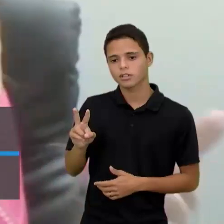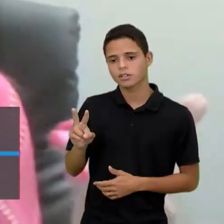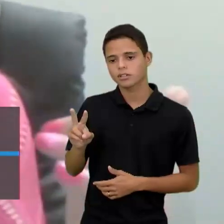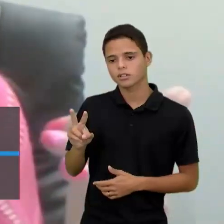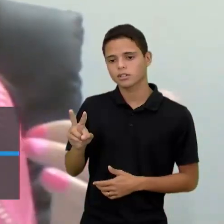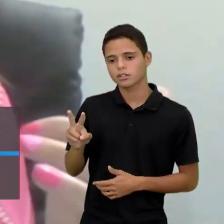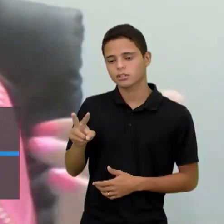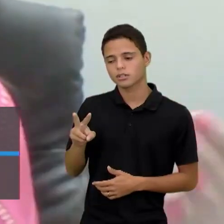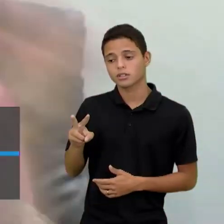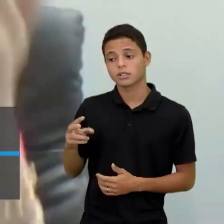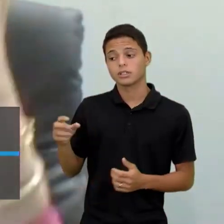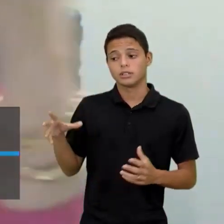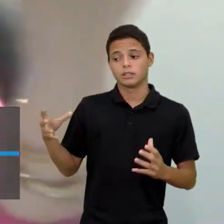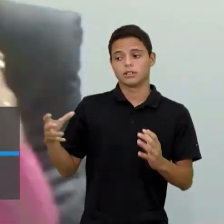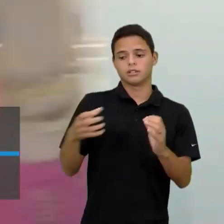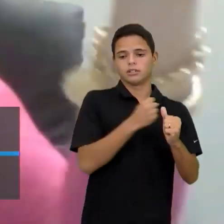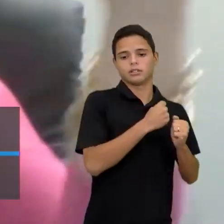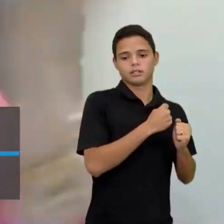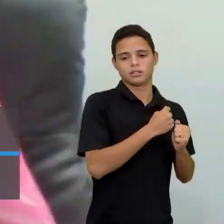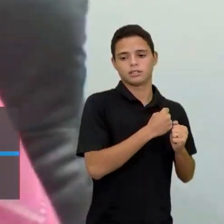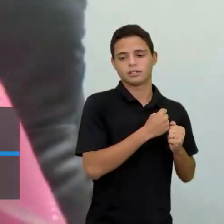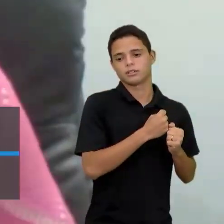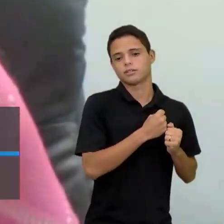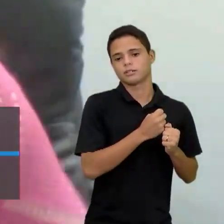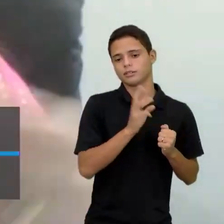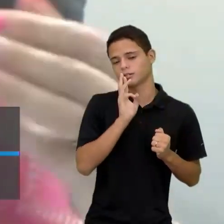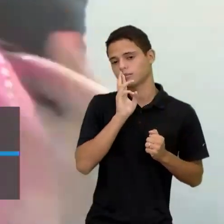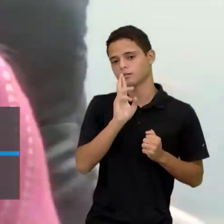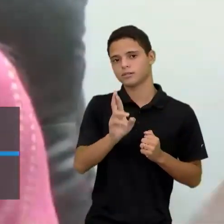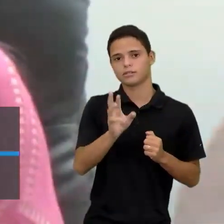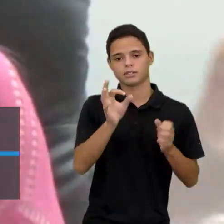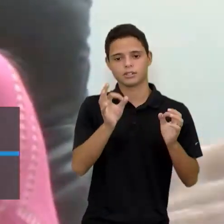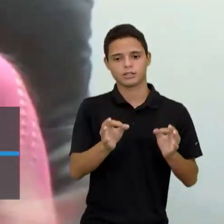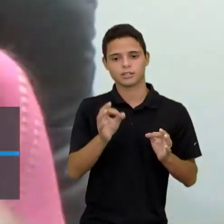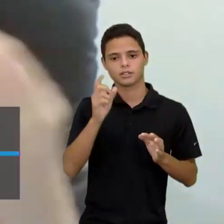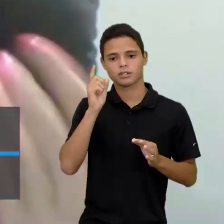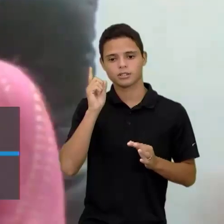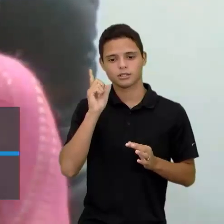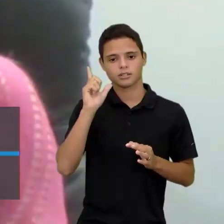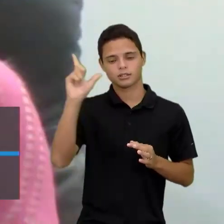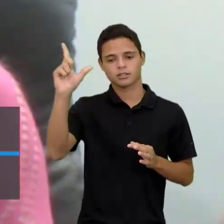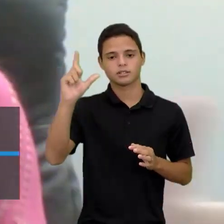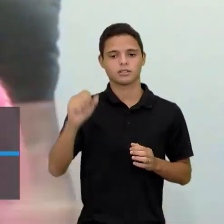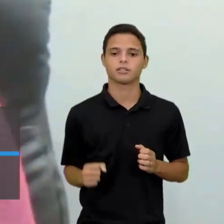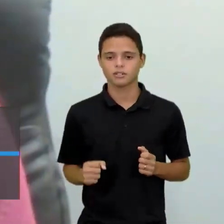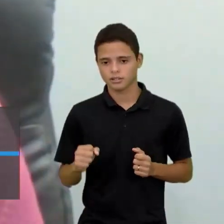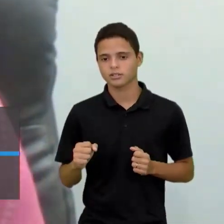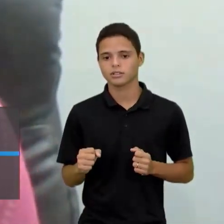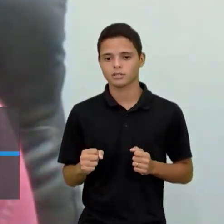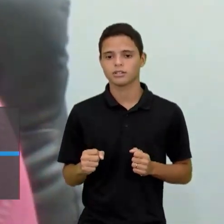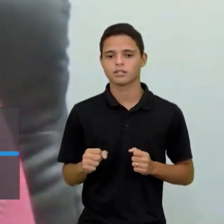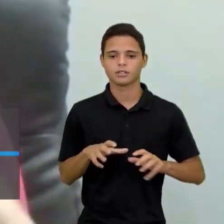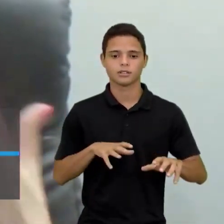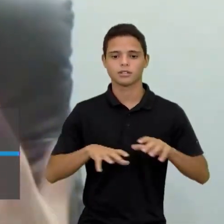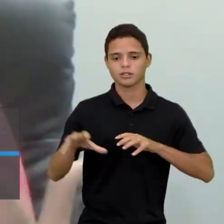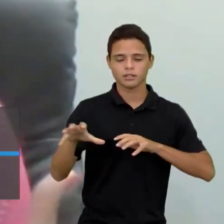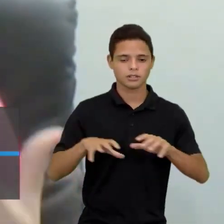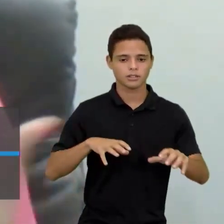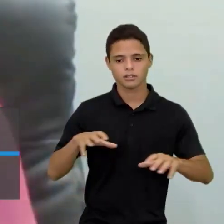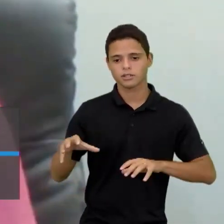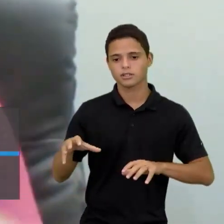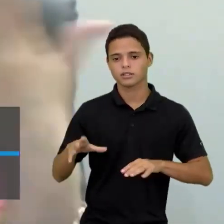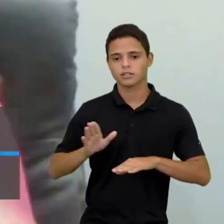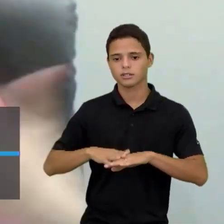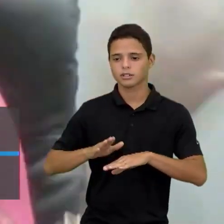catou pelo pezinho e me segurou. Aí eu falei, tá aí a resposta. Ele consegue mexer o pezinho. Então, quer dizer, é